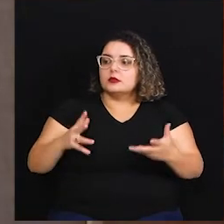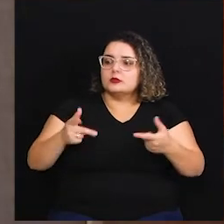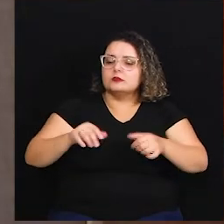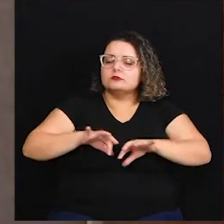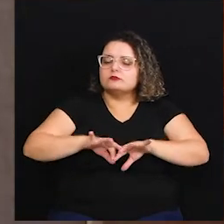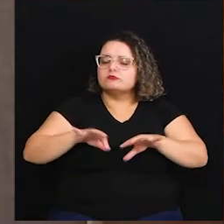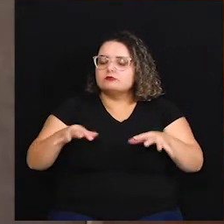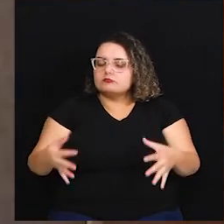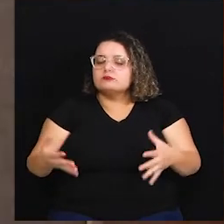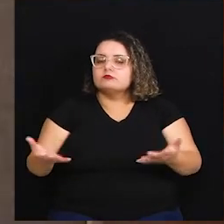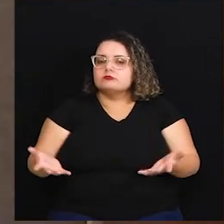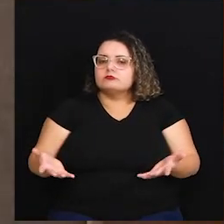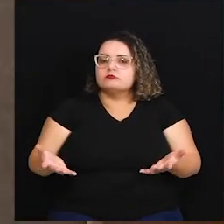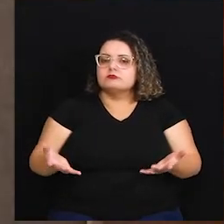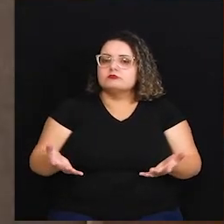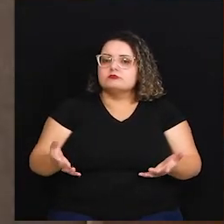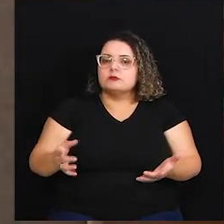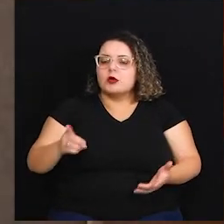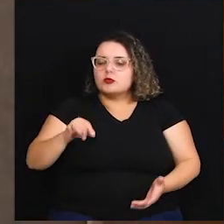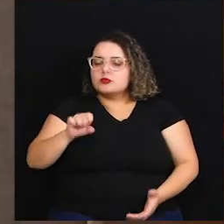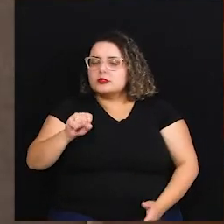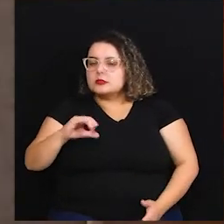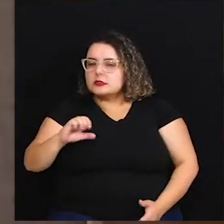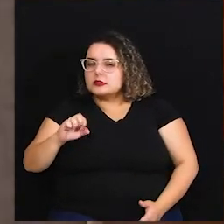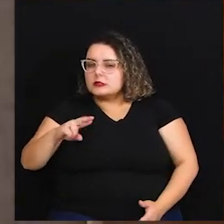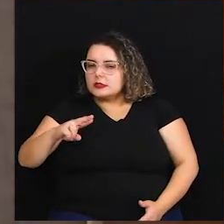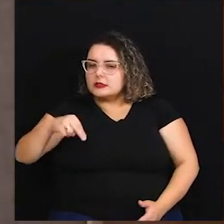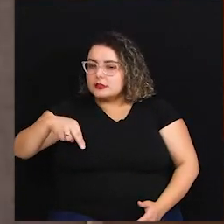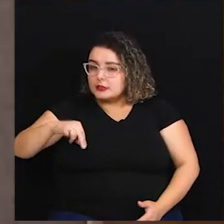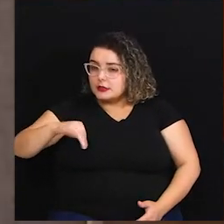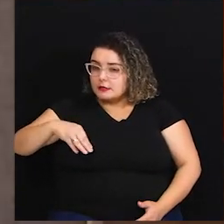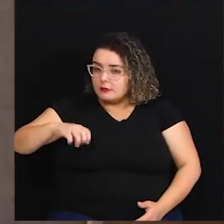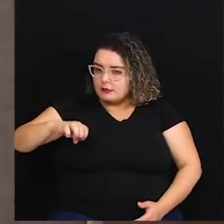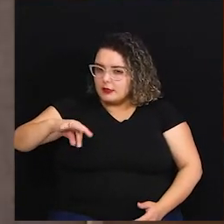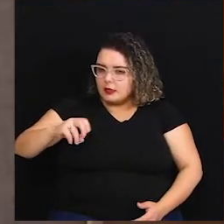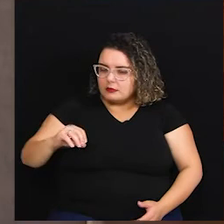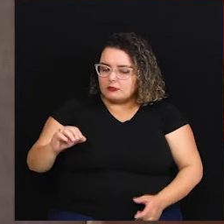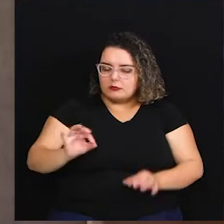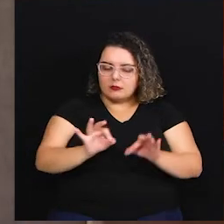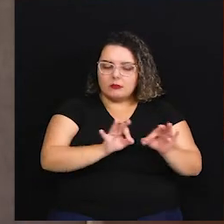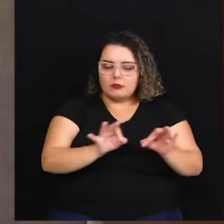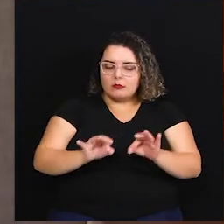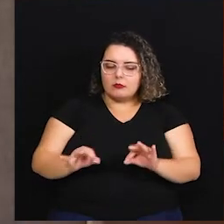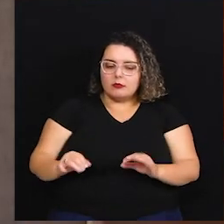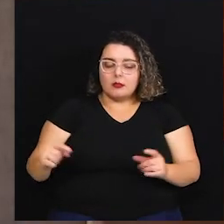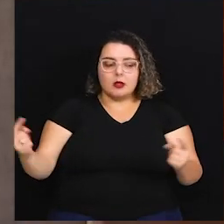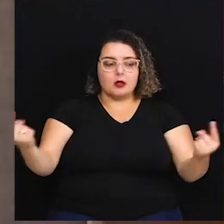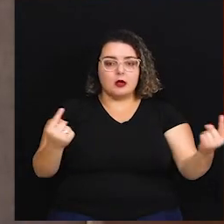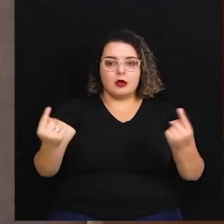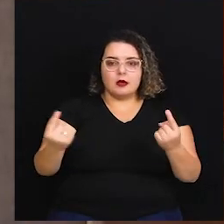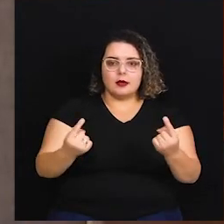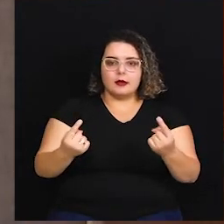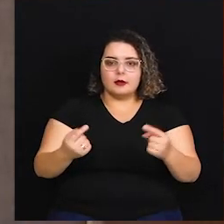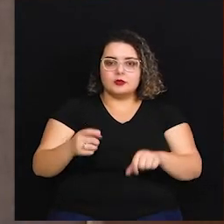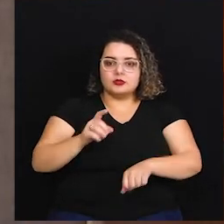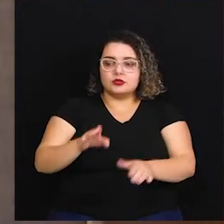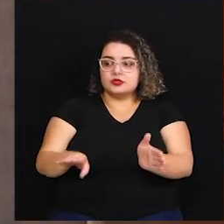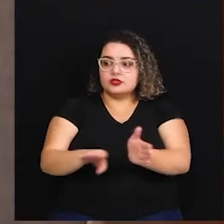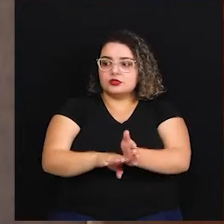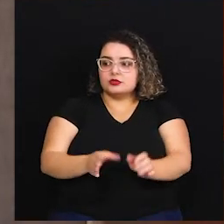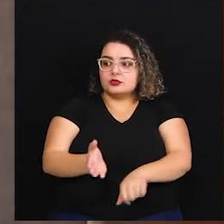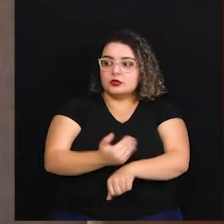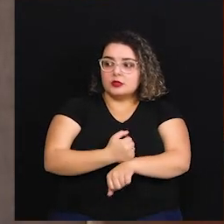aquele discernimento pra você, sabe? Tudo aquele que envolve tudo aquilo. E você vê que chegam pessoas